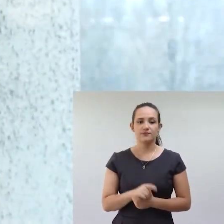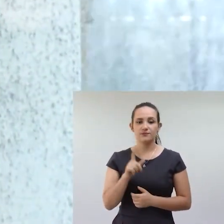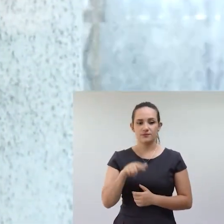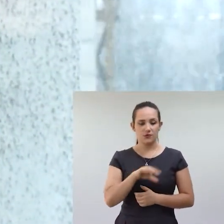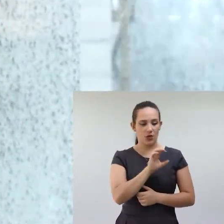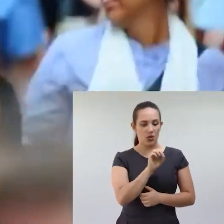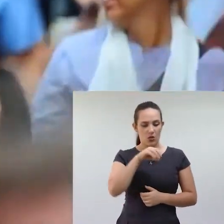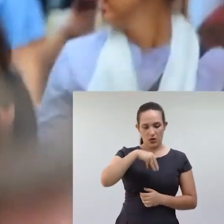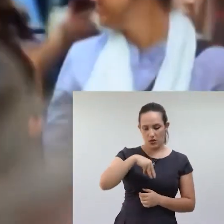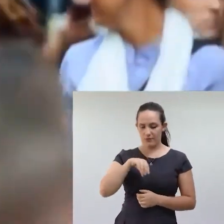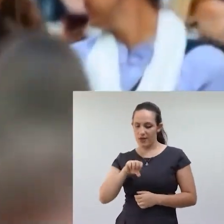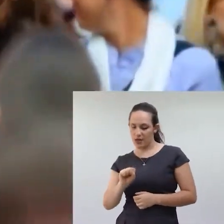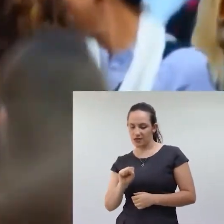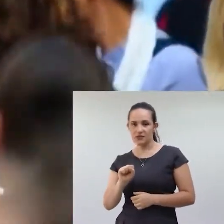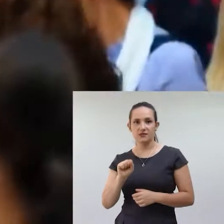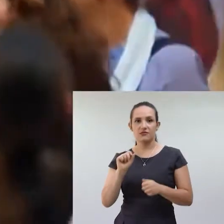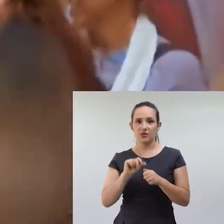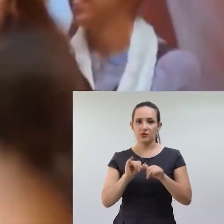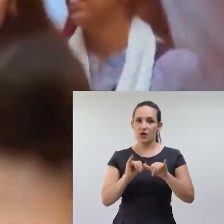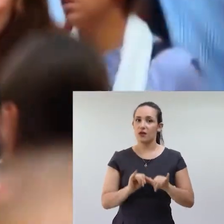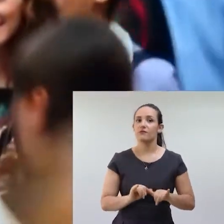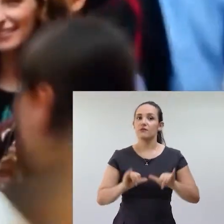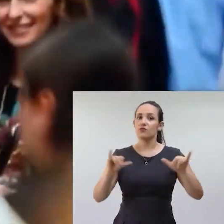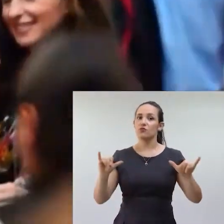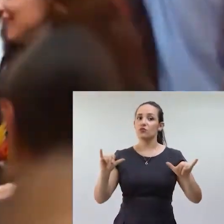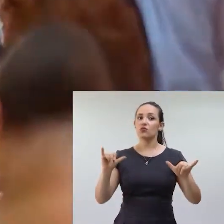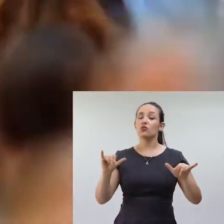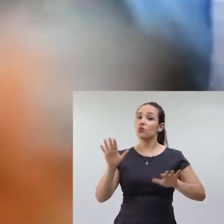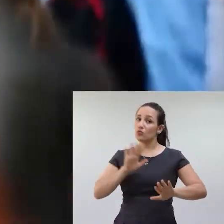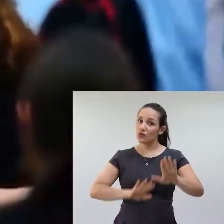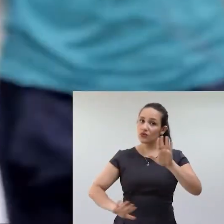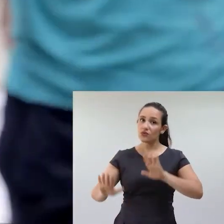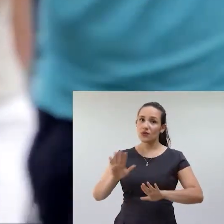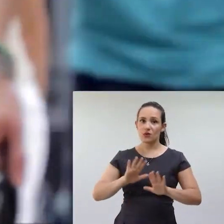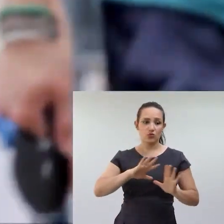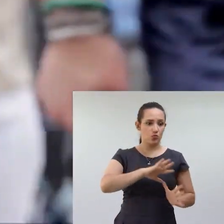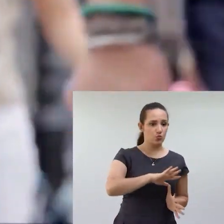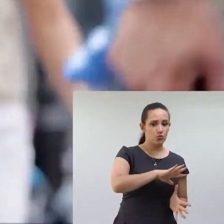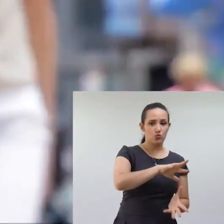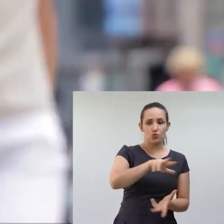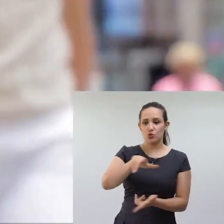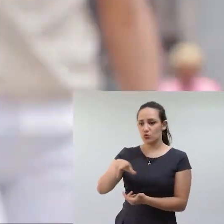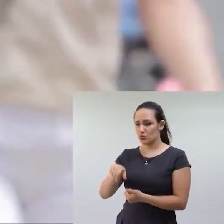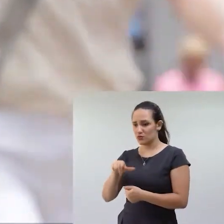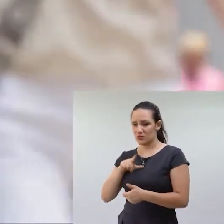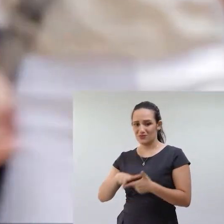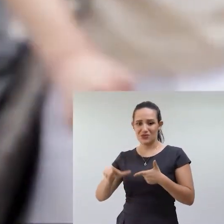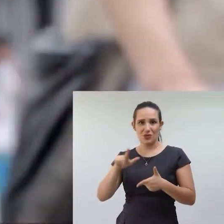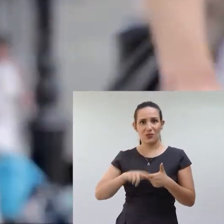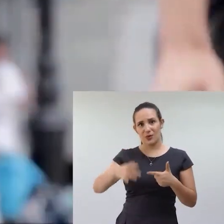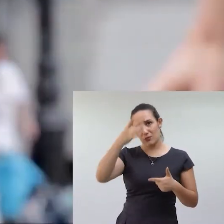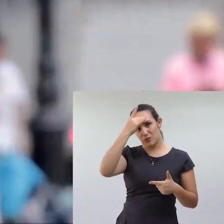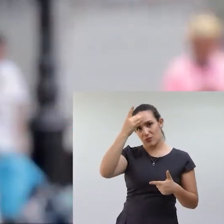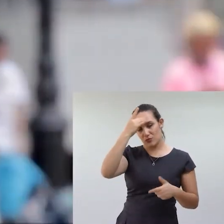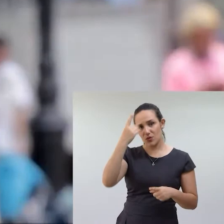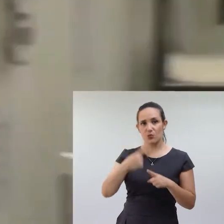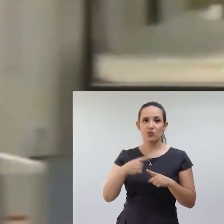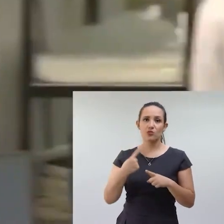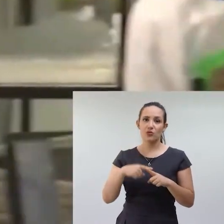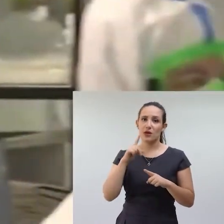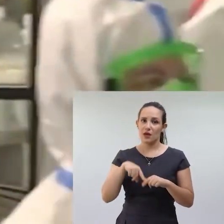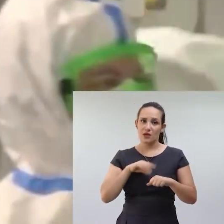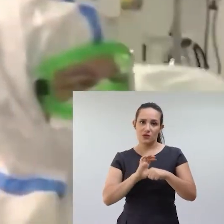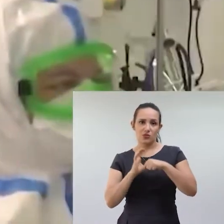A Organização Mundial de Saúde emitiu o alerta de uma crise global de saúde mental causada